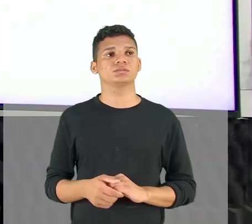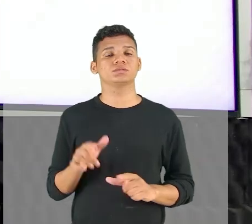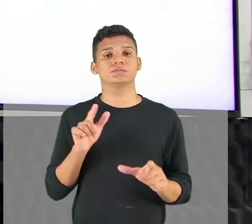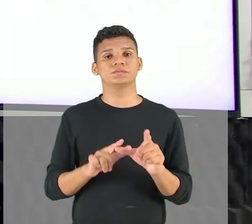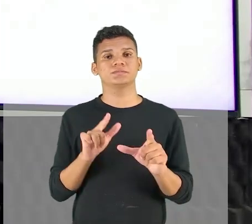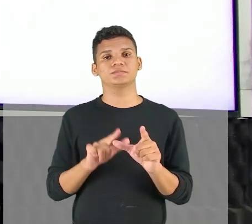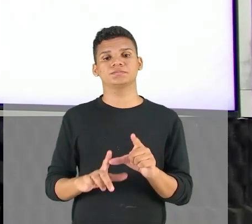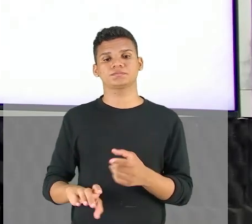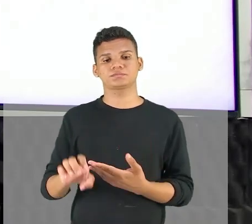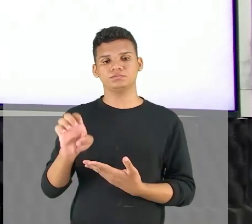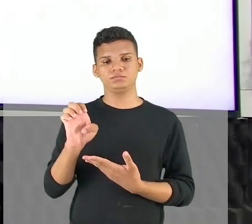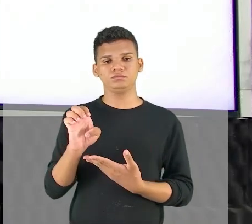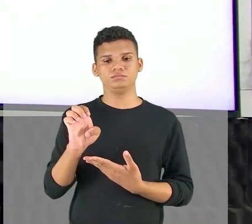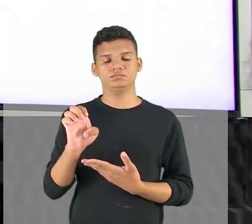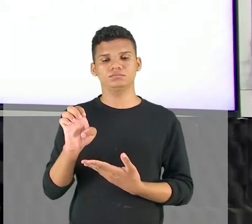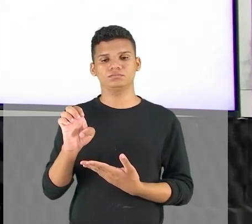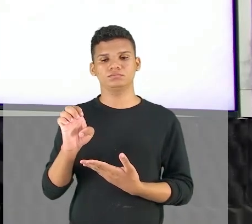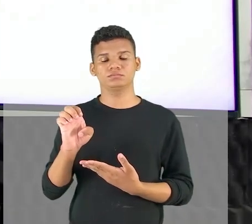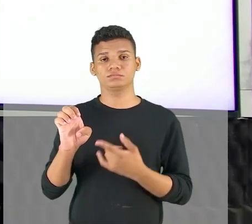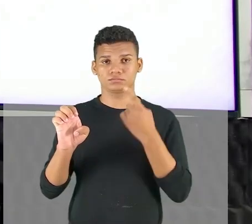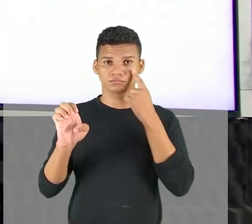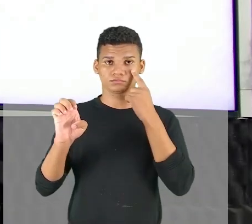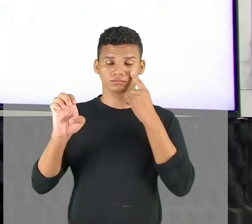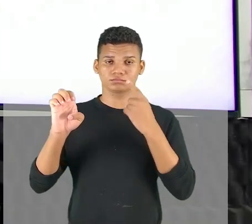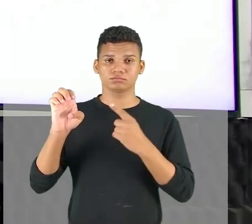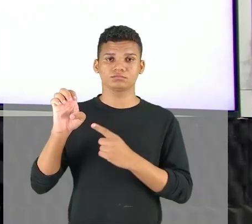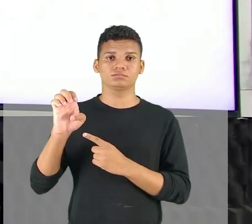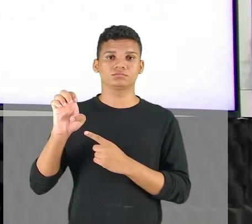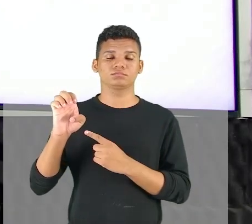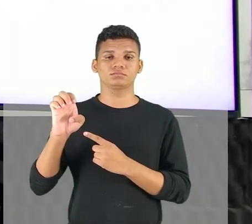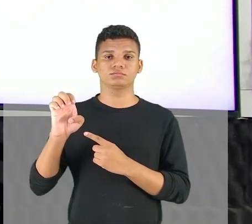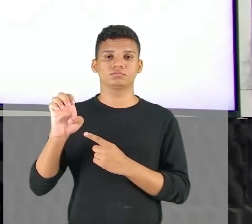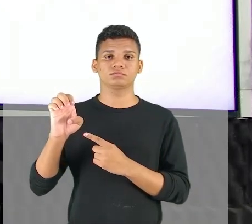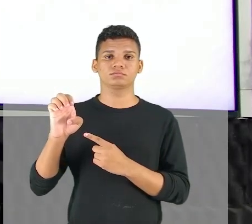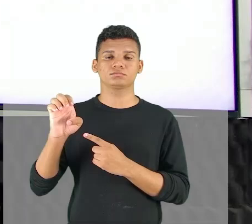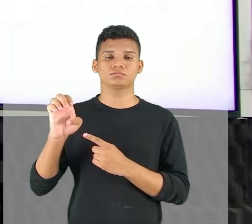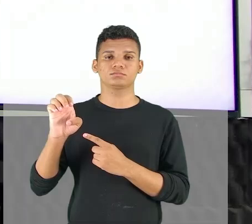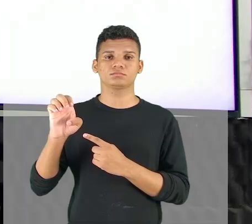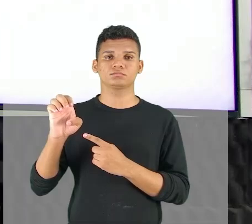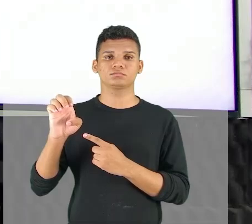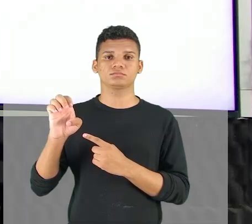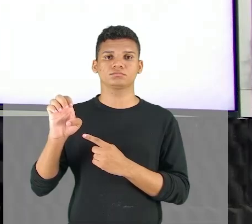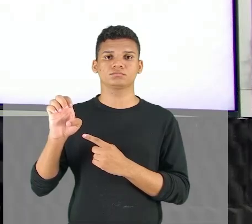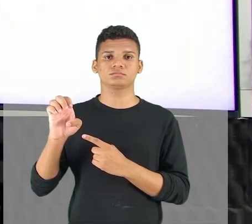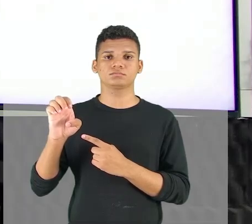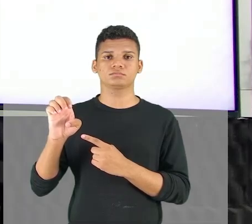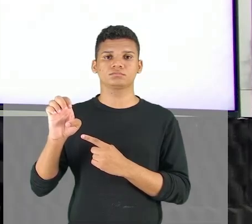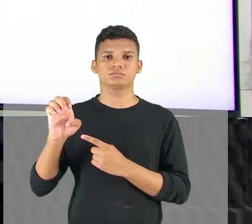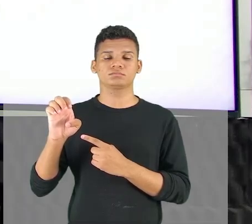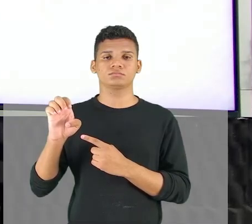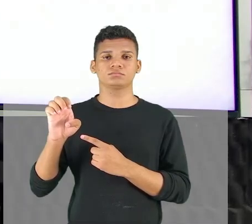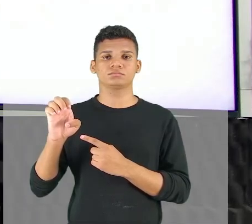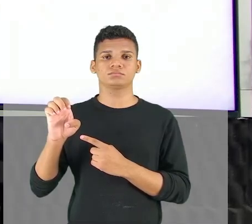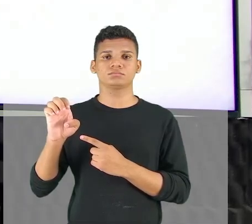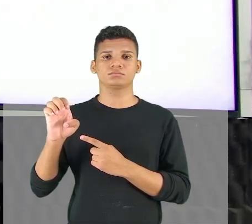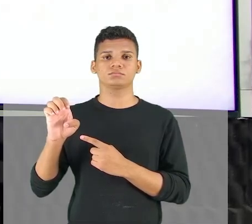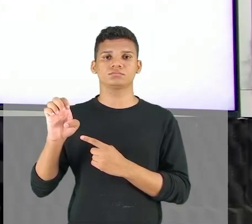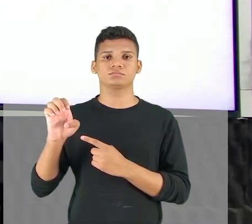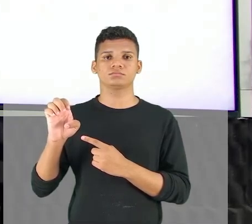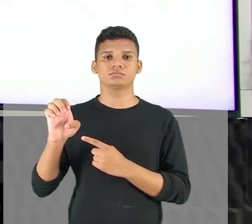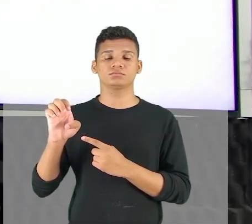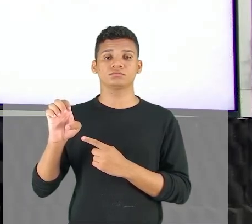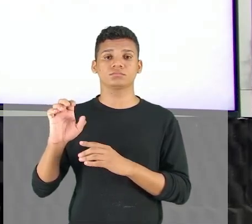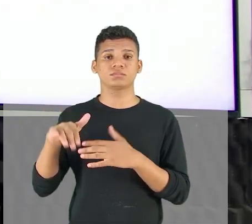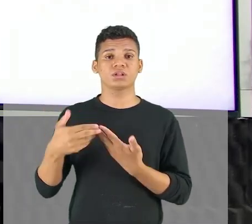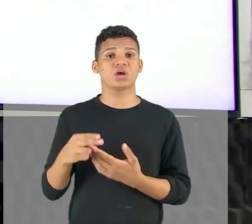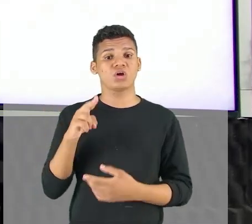Letra E. Preservaram a tradição atrofiando, consequentemente, a possibilidade de atualização de uma moral universal. O Nietzsche